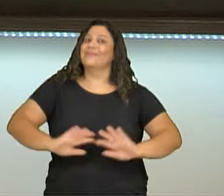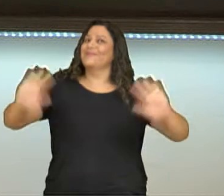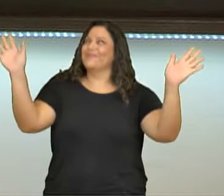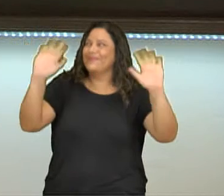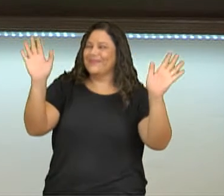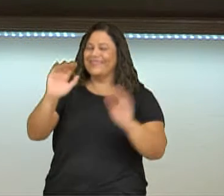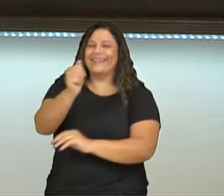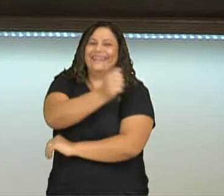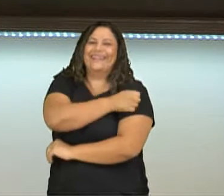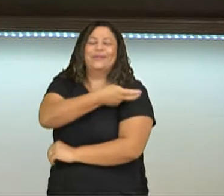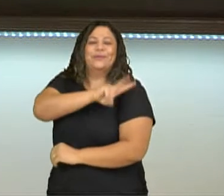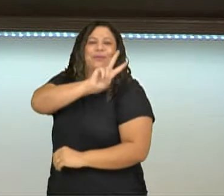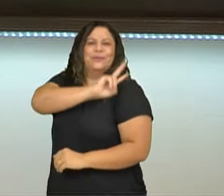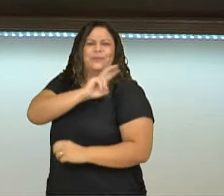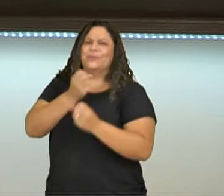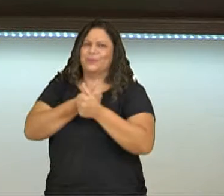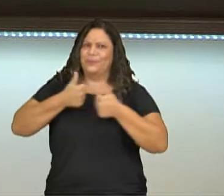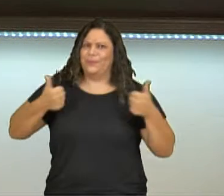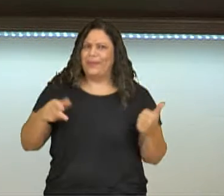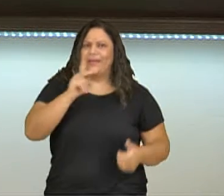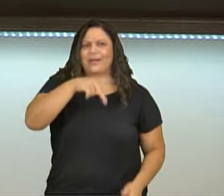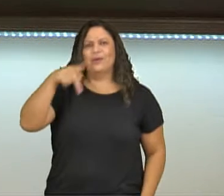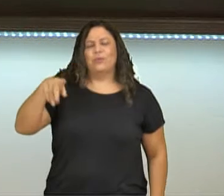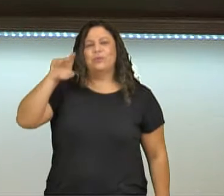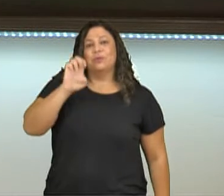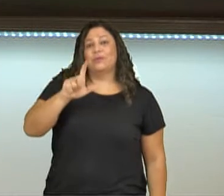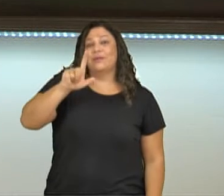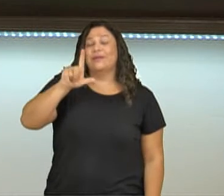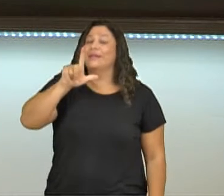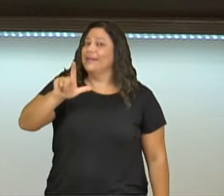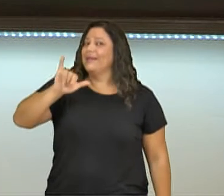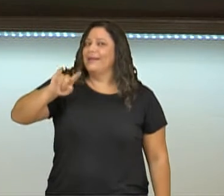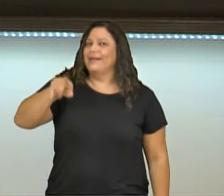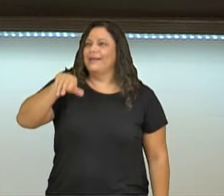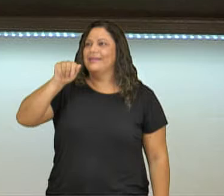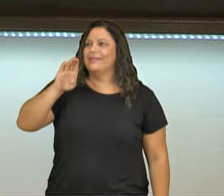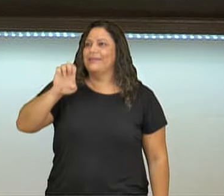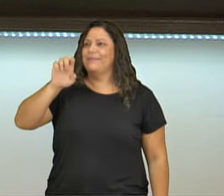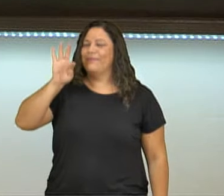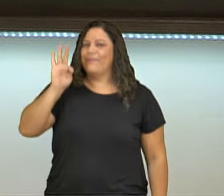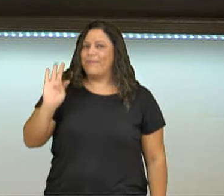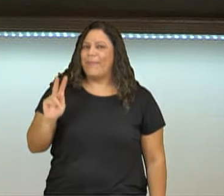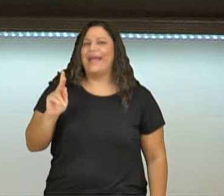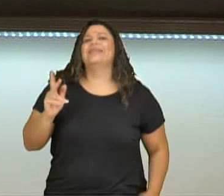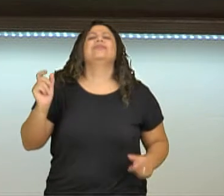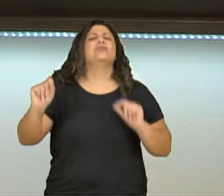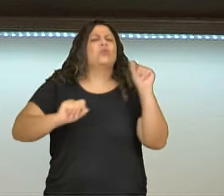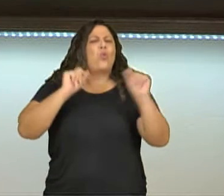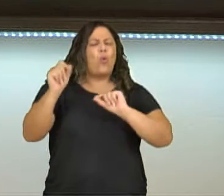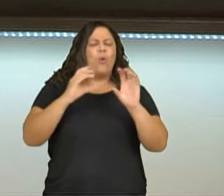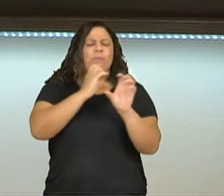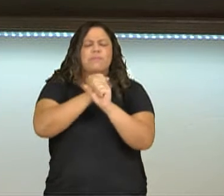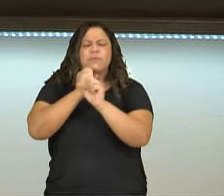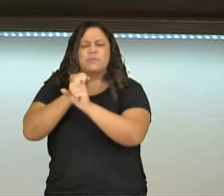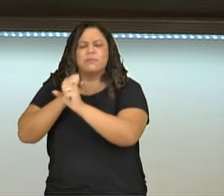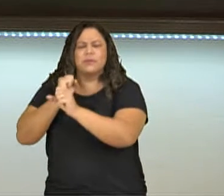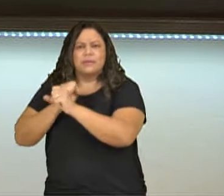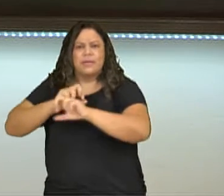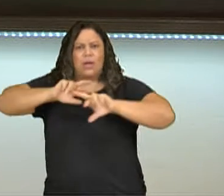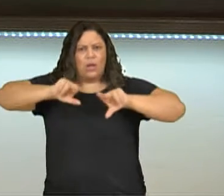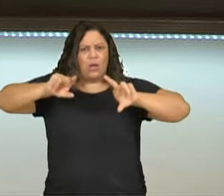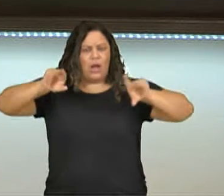Olá, estudantes da segunda série, tudo bem? Eu sou a professora Elizabeth e hoje nós vamos falar a respeito de cálculos estequiométricos,